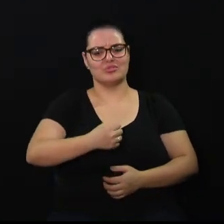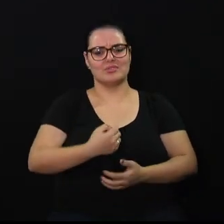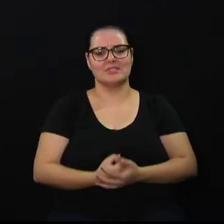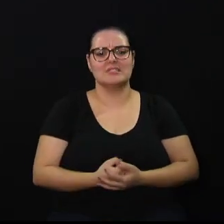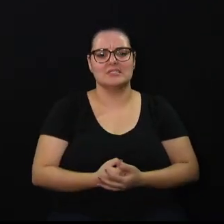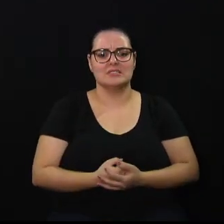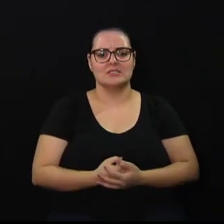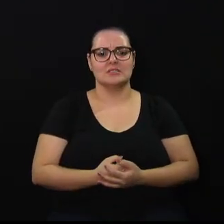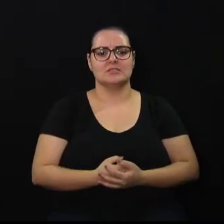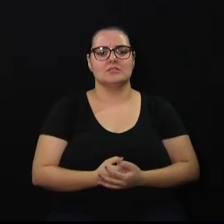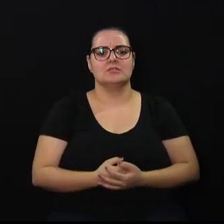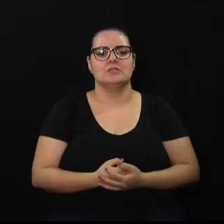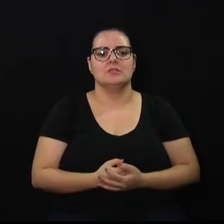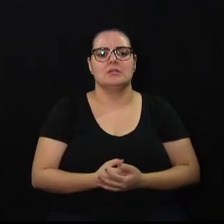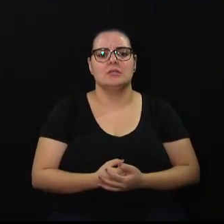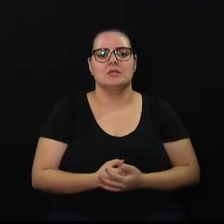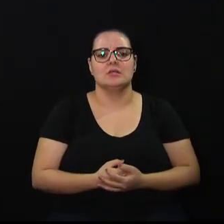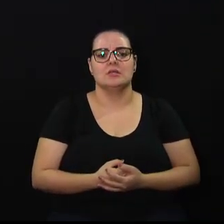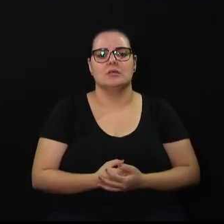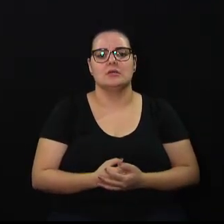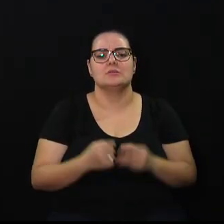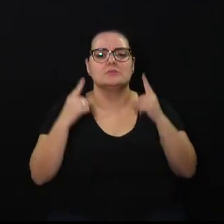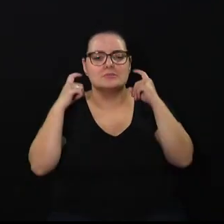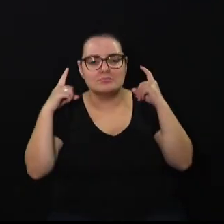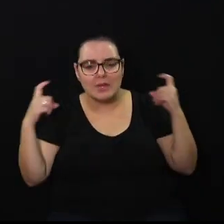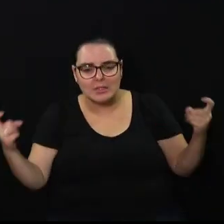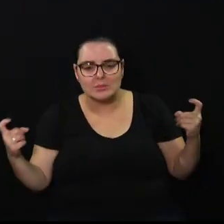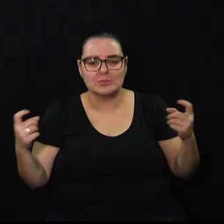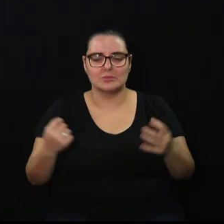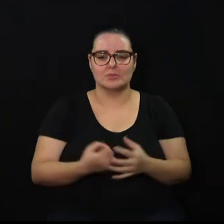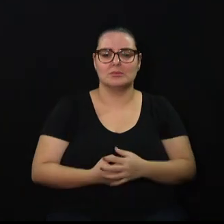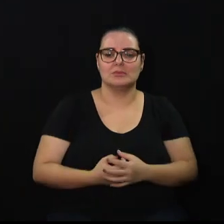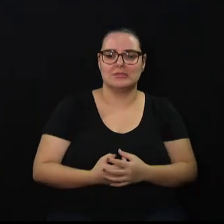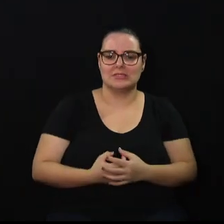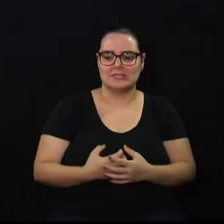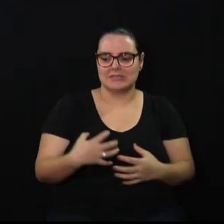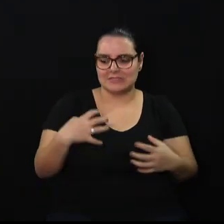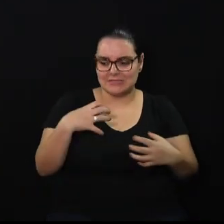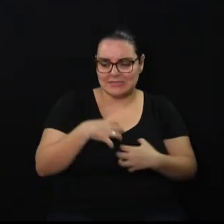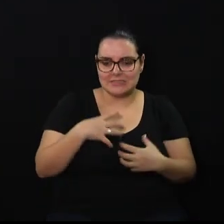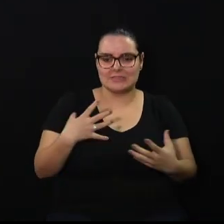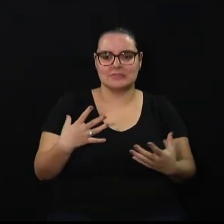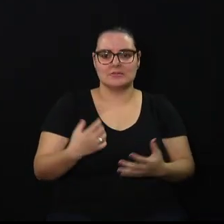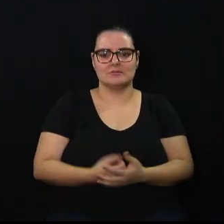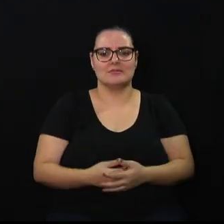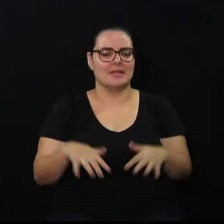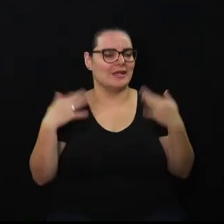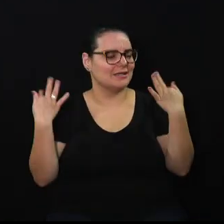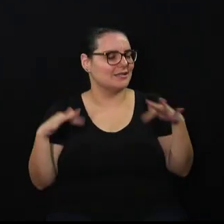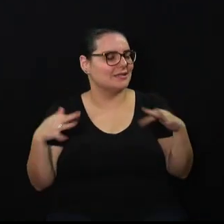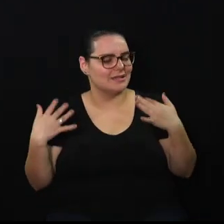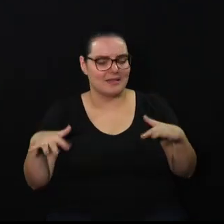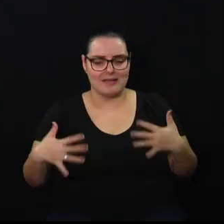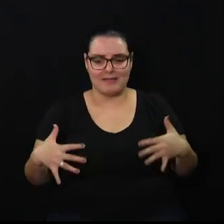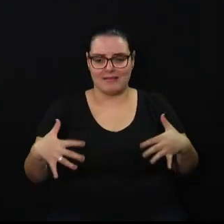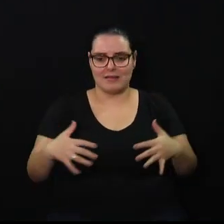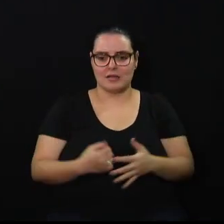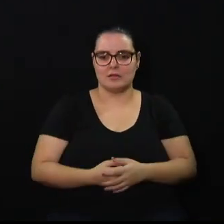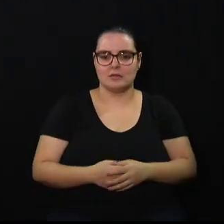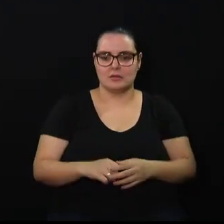observa não é raro é crianças que tem uma altíssima tolerância à dor então muitas vezes com